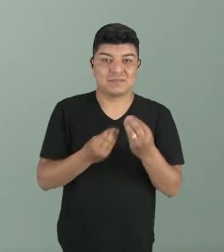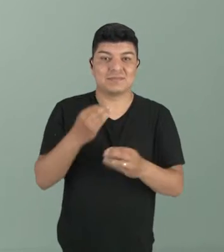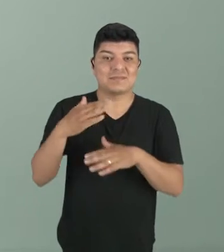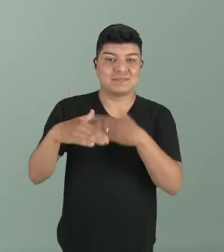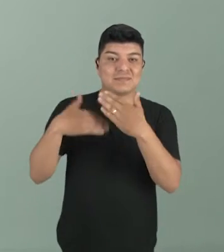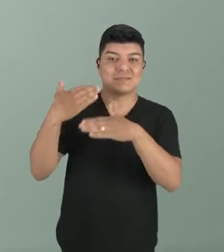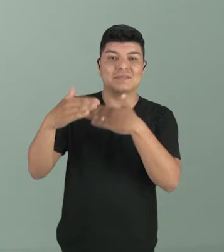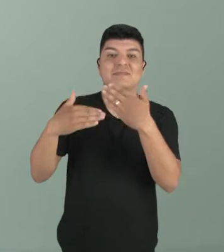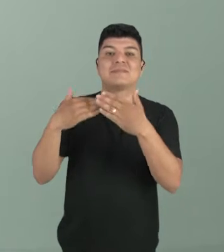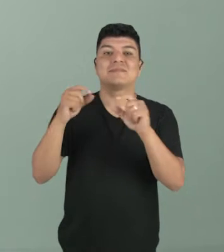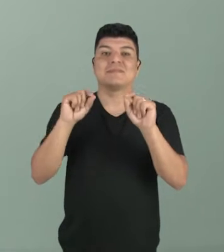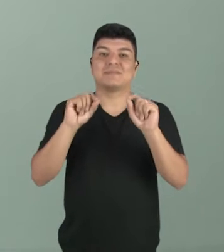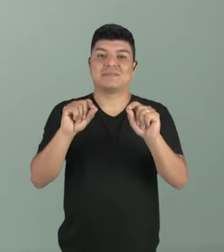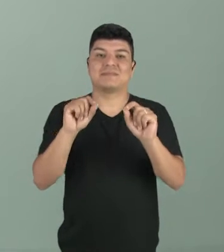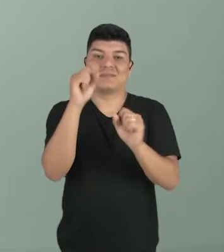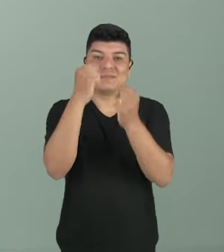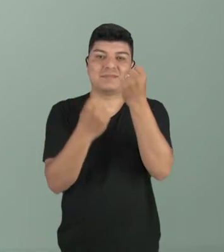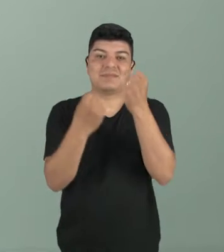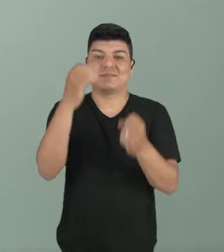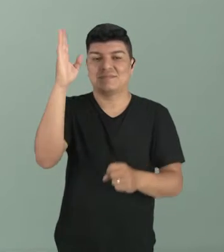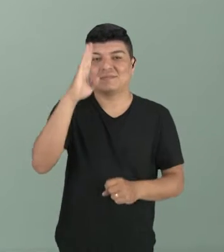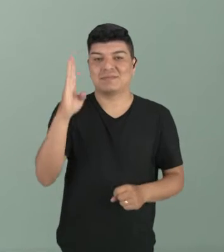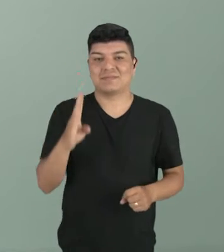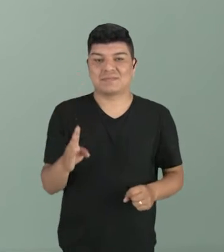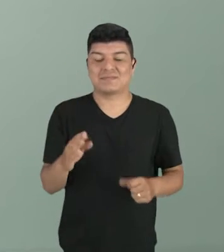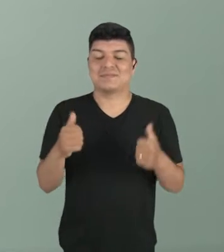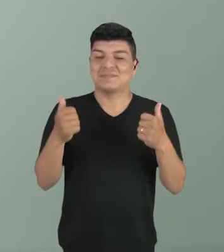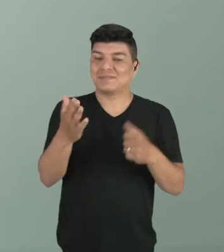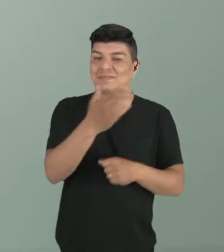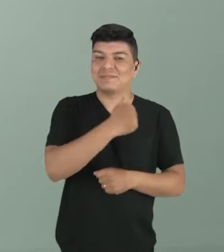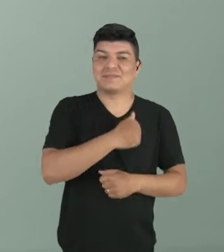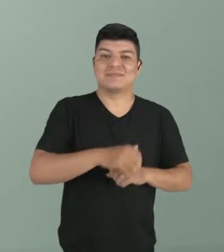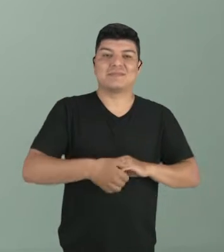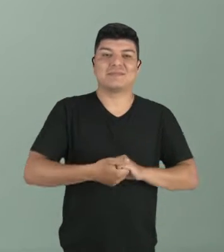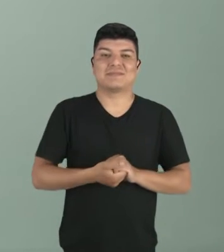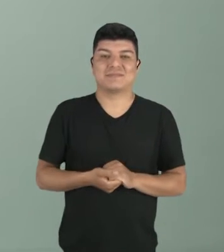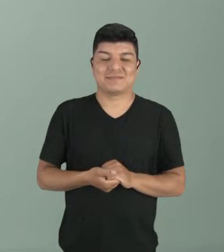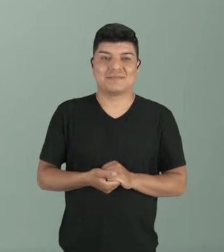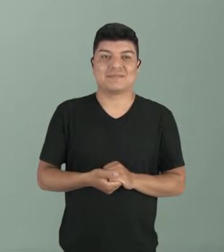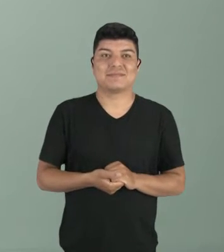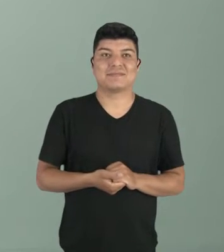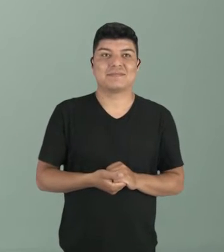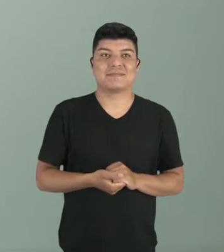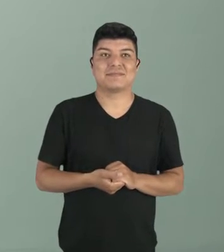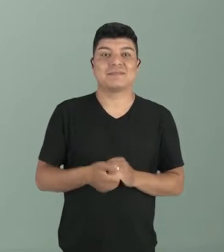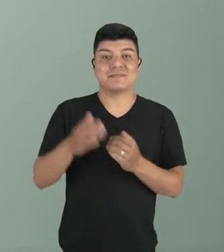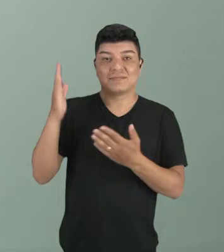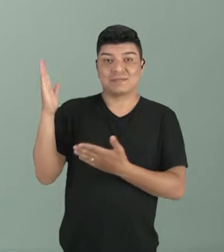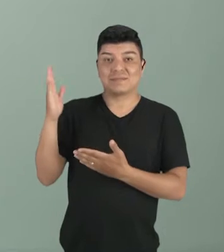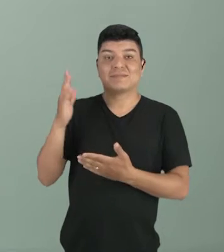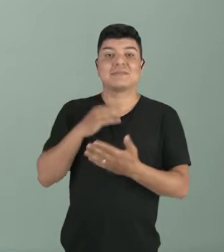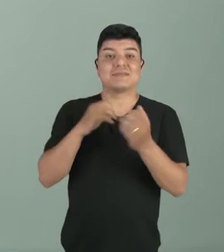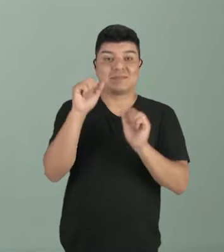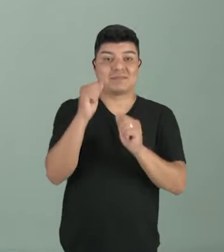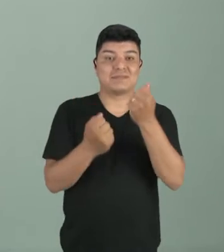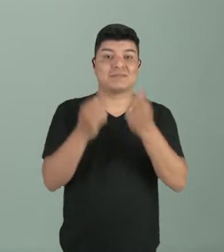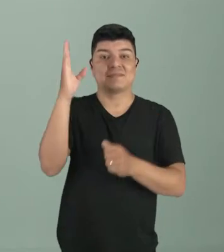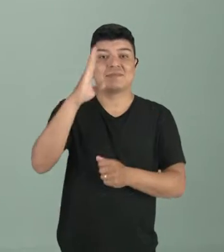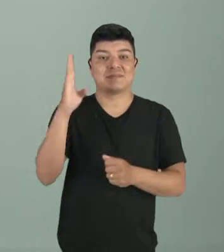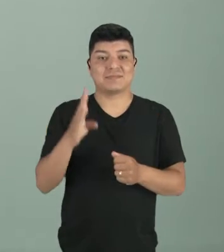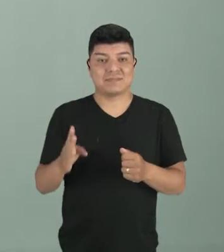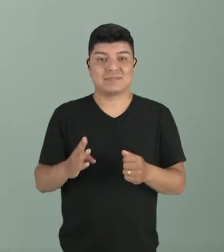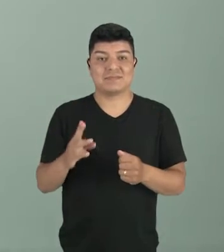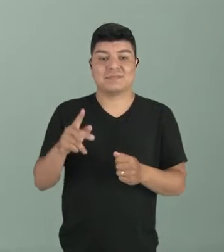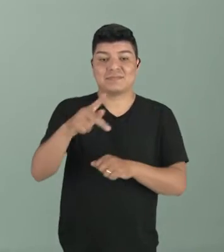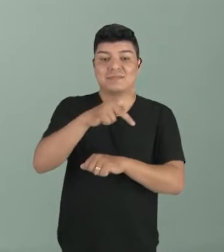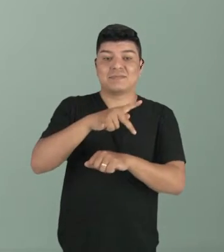esse processo de industrialização no Brasil. Então vamos lá? Olha só, a industrialização brasileira, assim como a